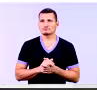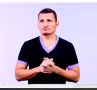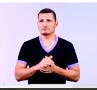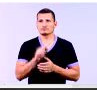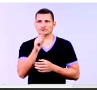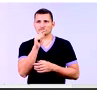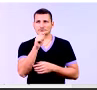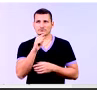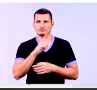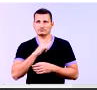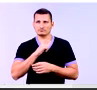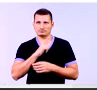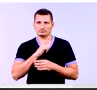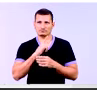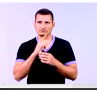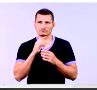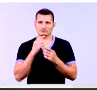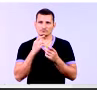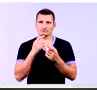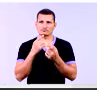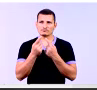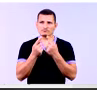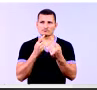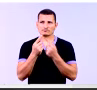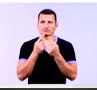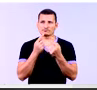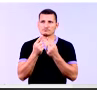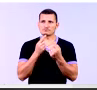Aqui eu tenho o diálogo